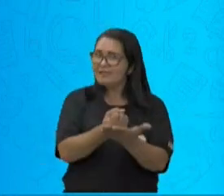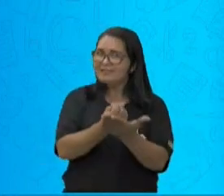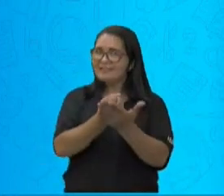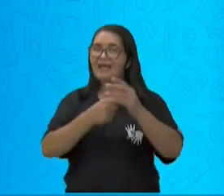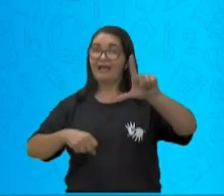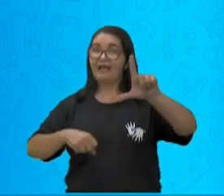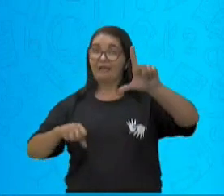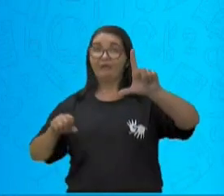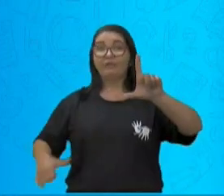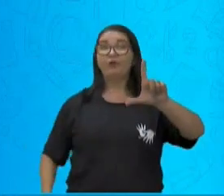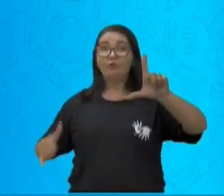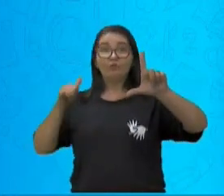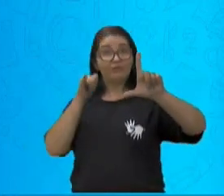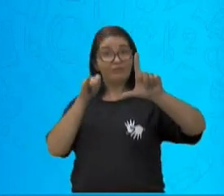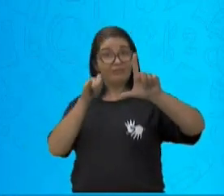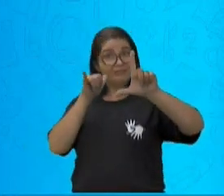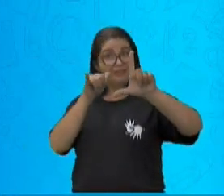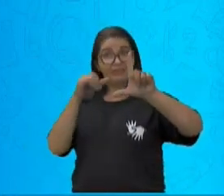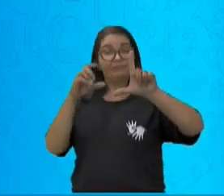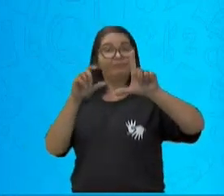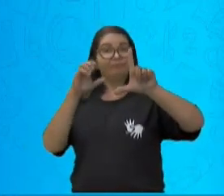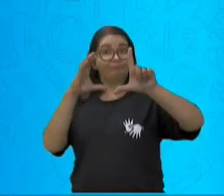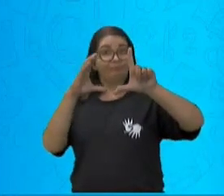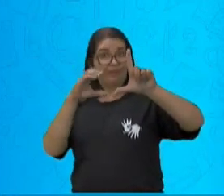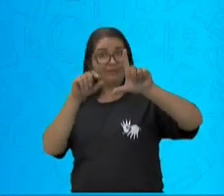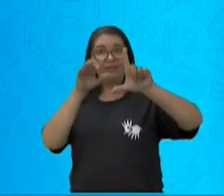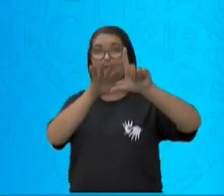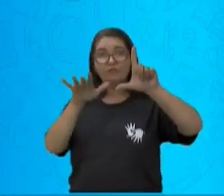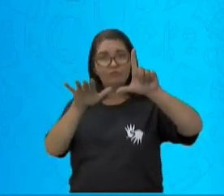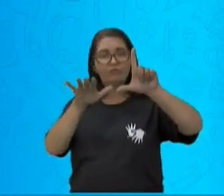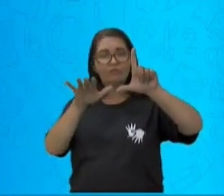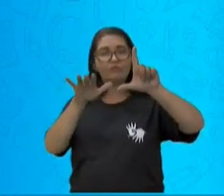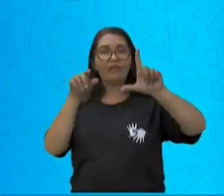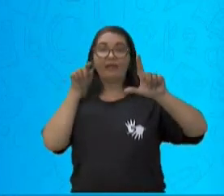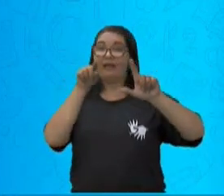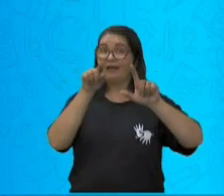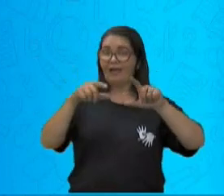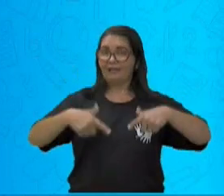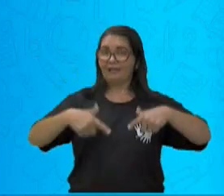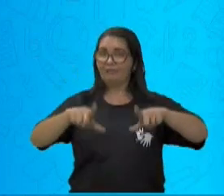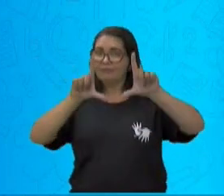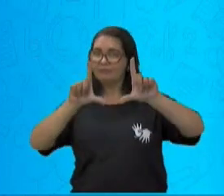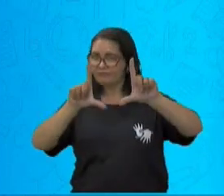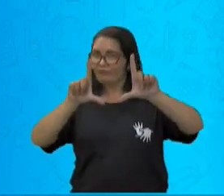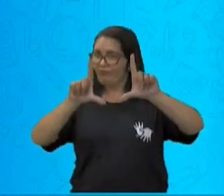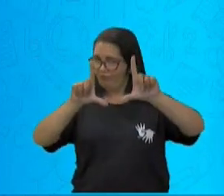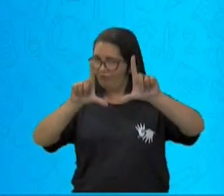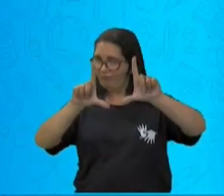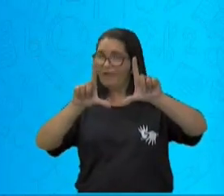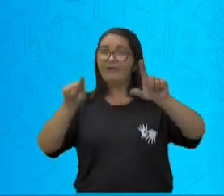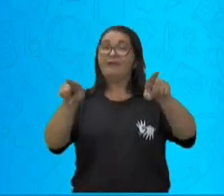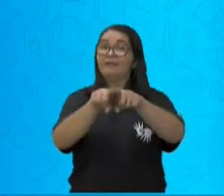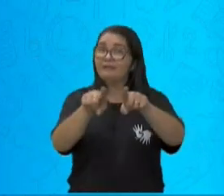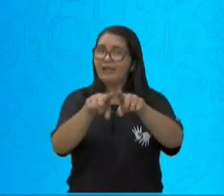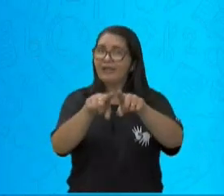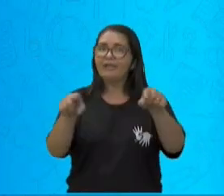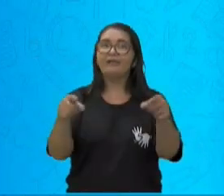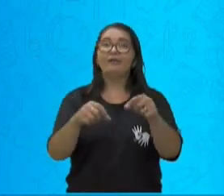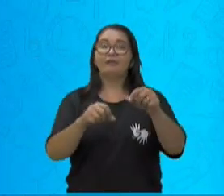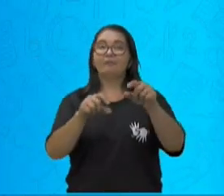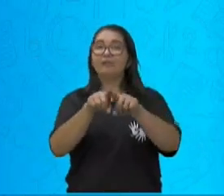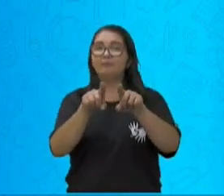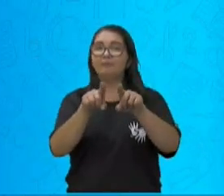smedgv.com/aluno e lá vocês encontrarão atividades relacionadas ao tema de hoje. E para acessar a nossa plataforma